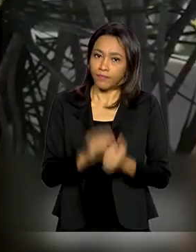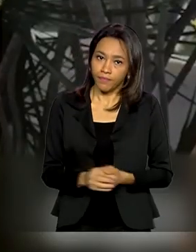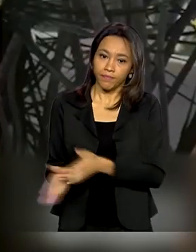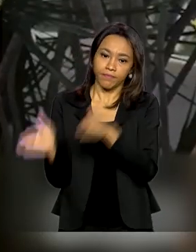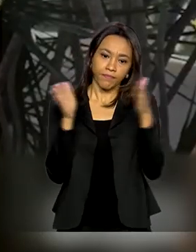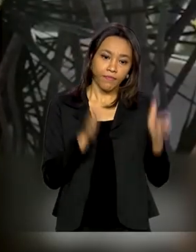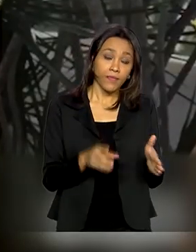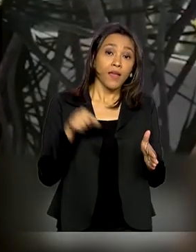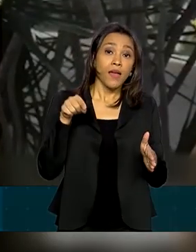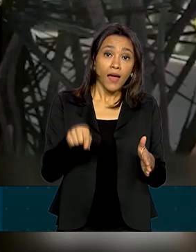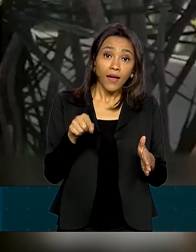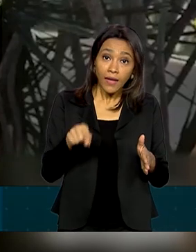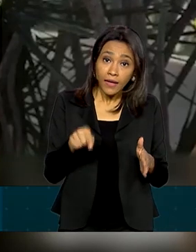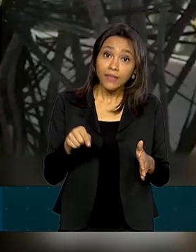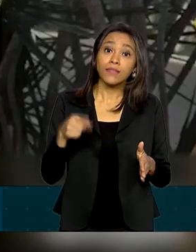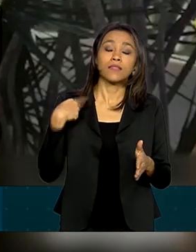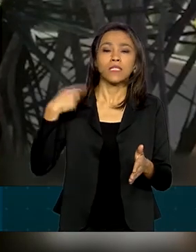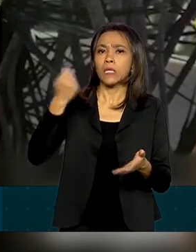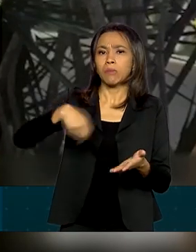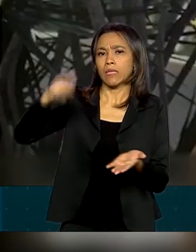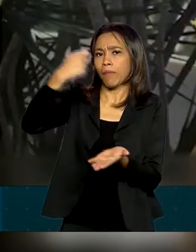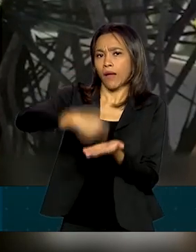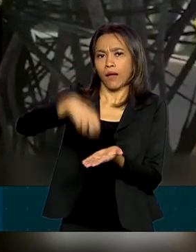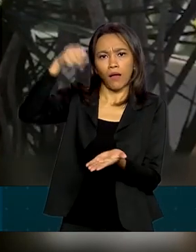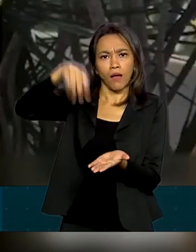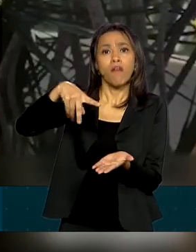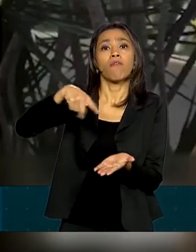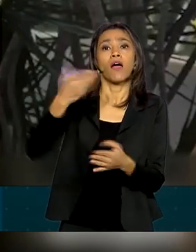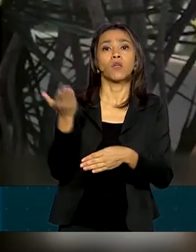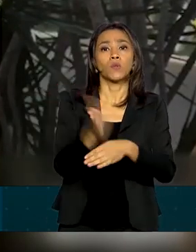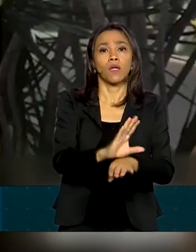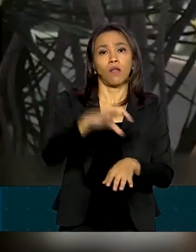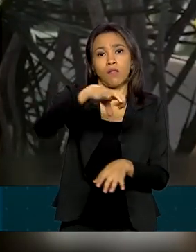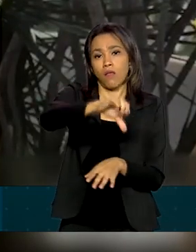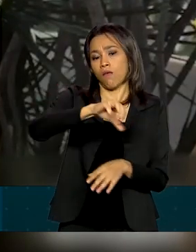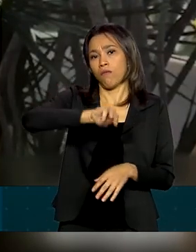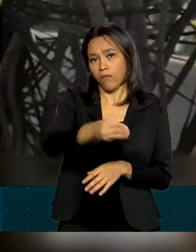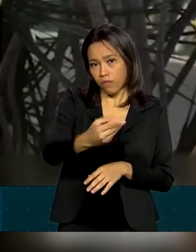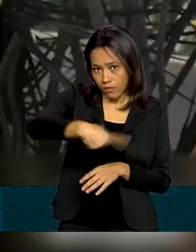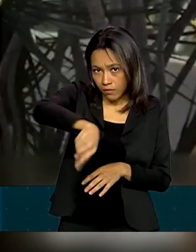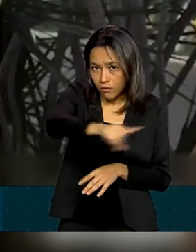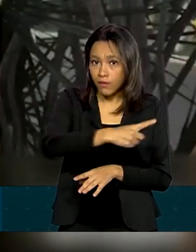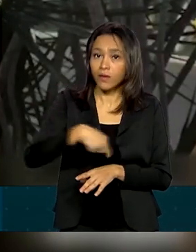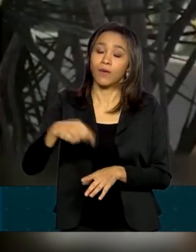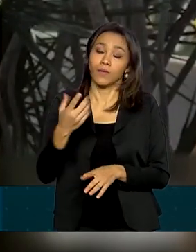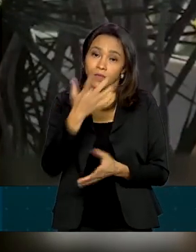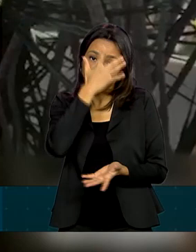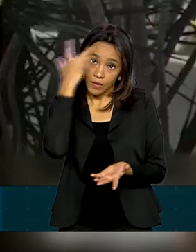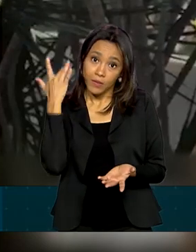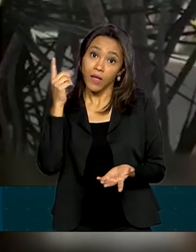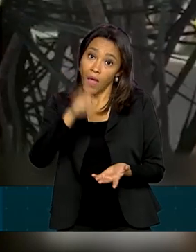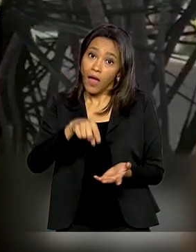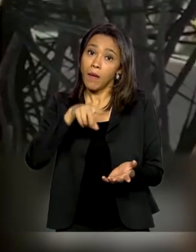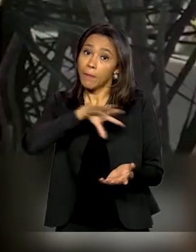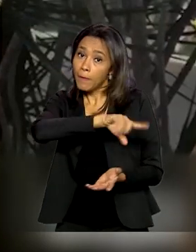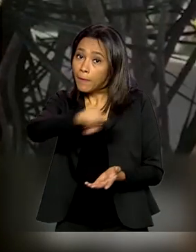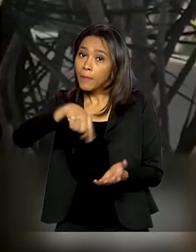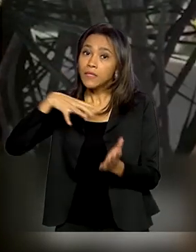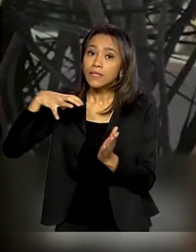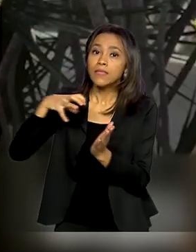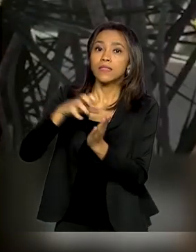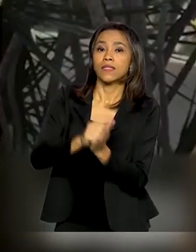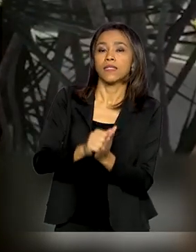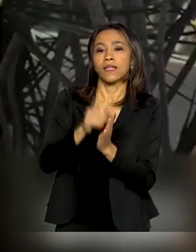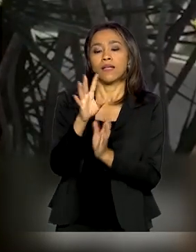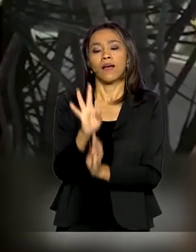beneficiar nove milhões de brasileiros. São as famílias de baixa renda já inscritas na tarifa social,